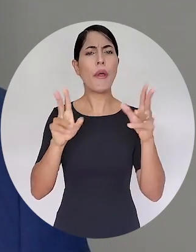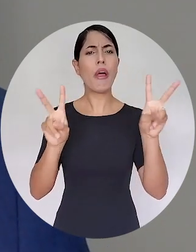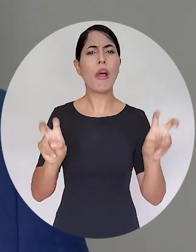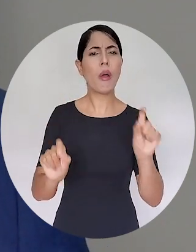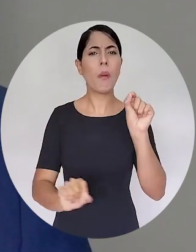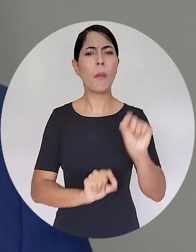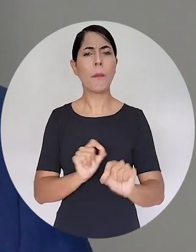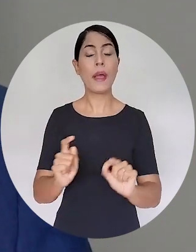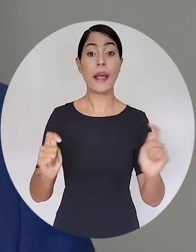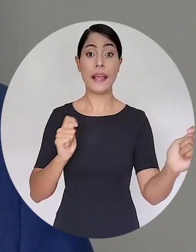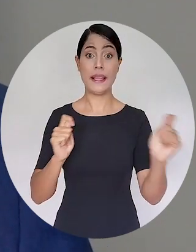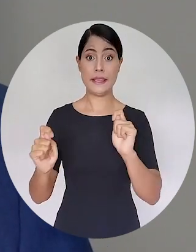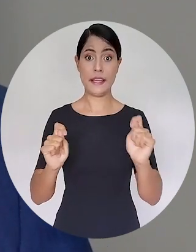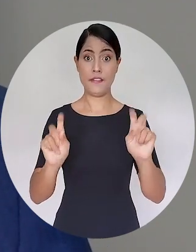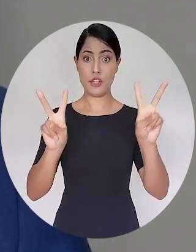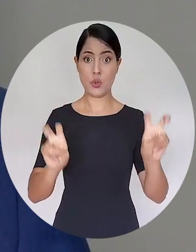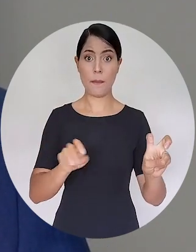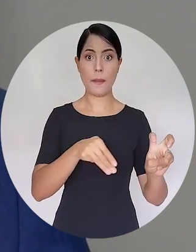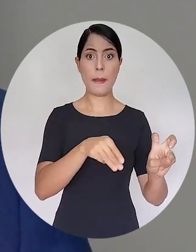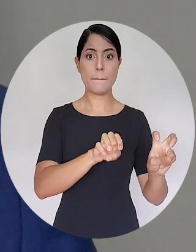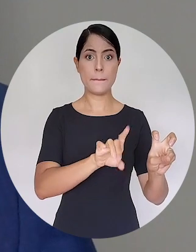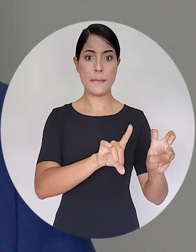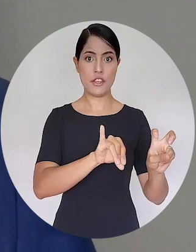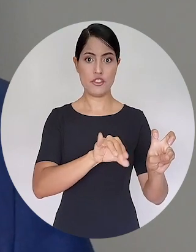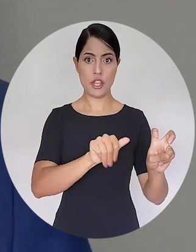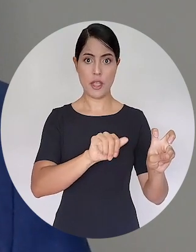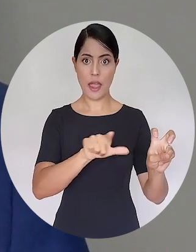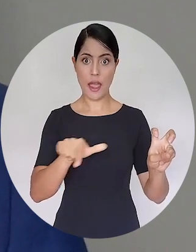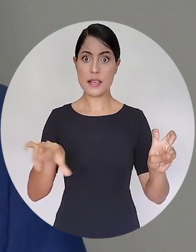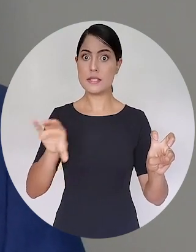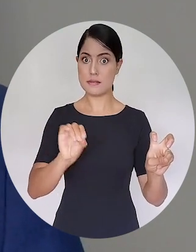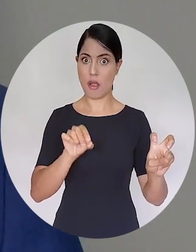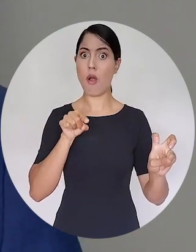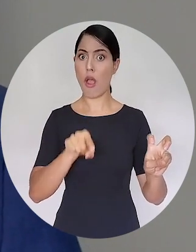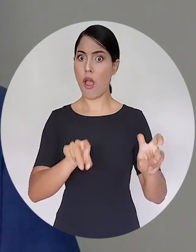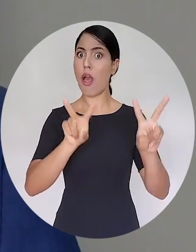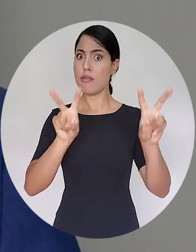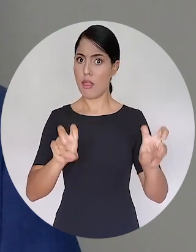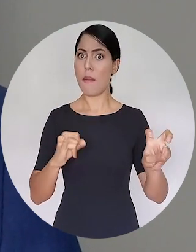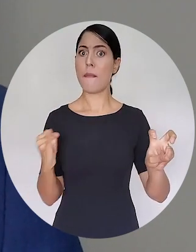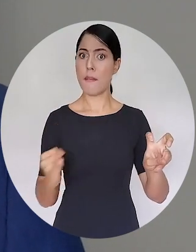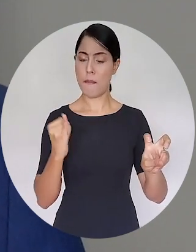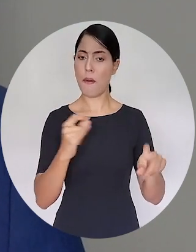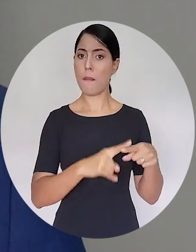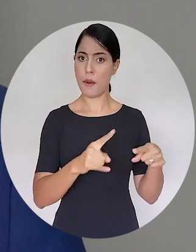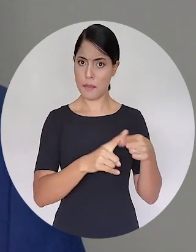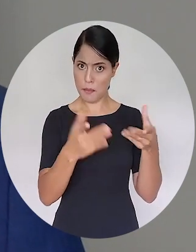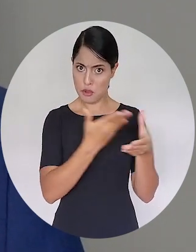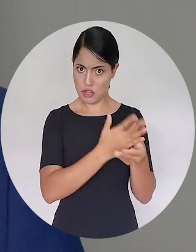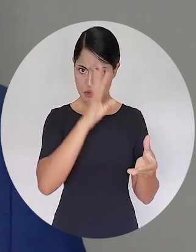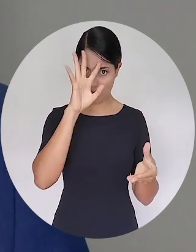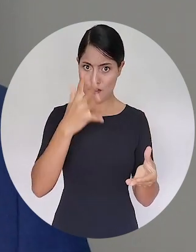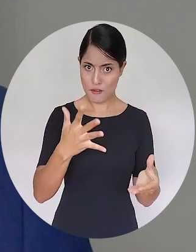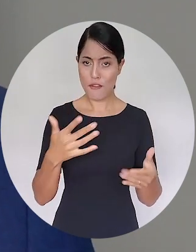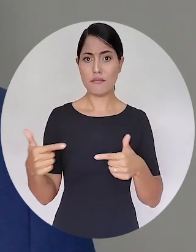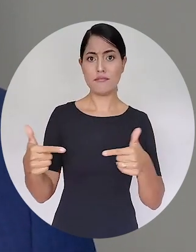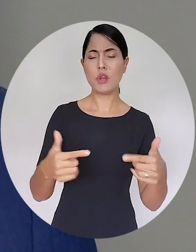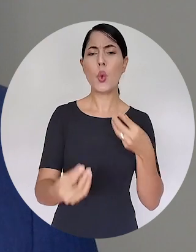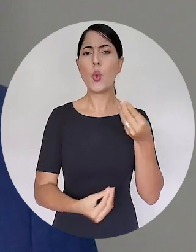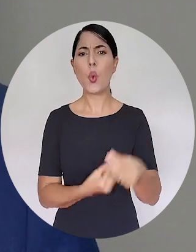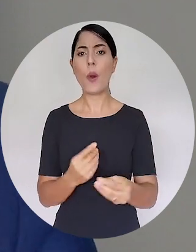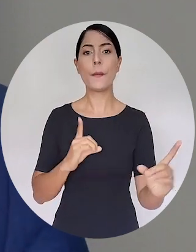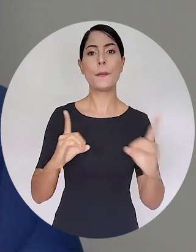no programa entrevistas especiais sobre mediação como alternativa eficaz na judicialização dos processos, com